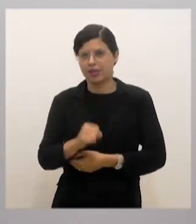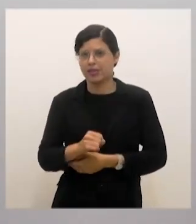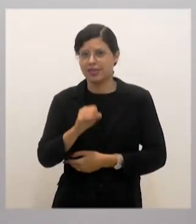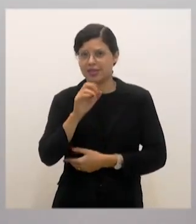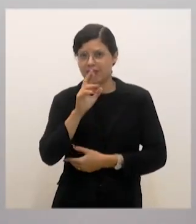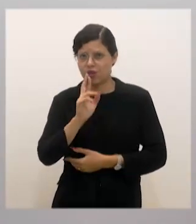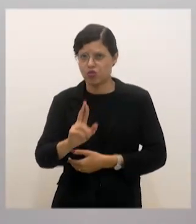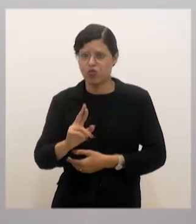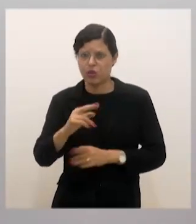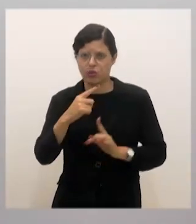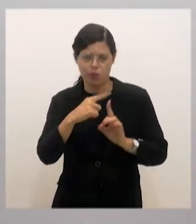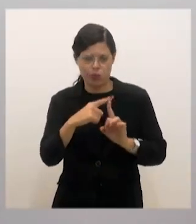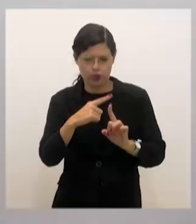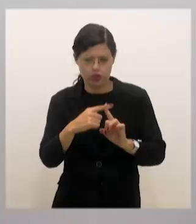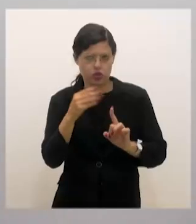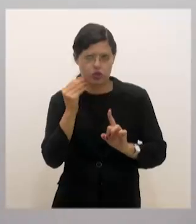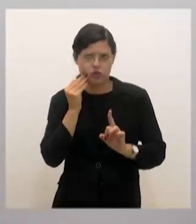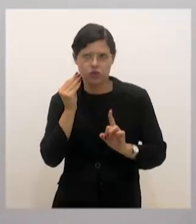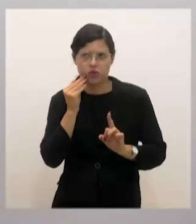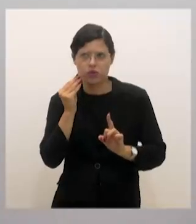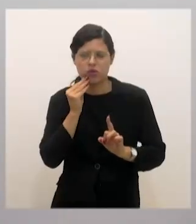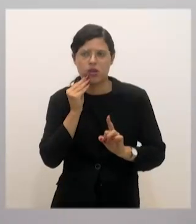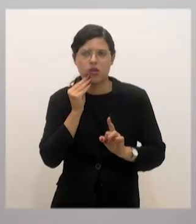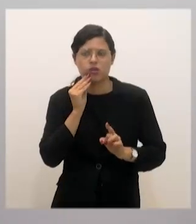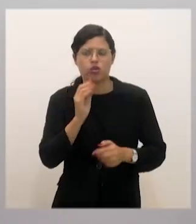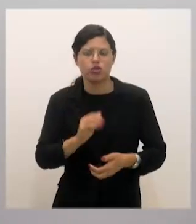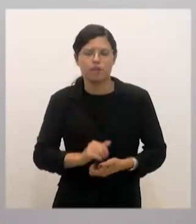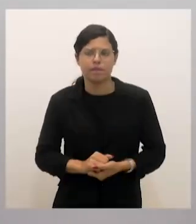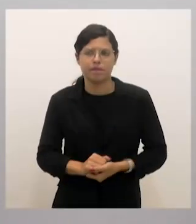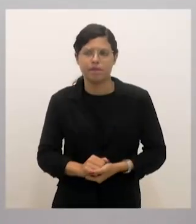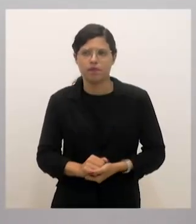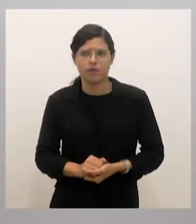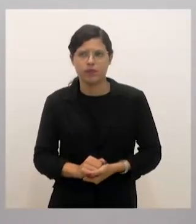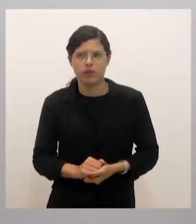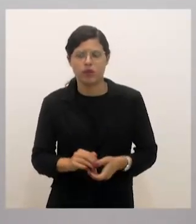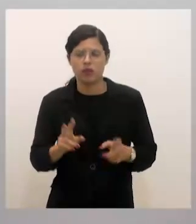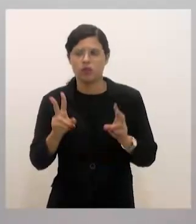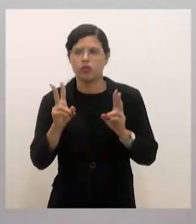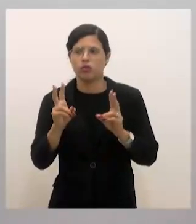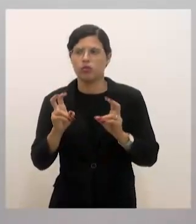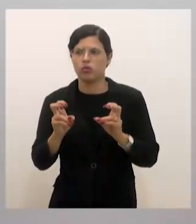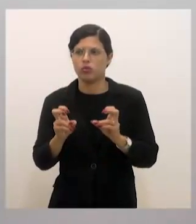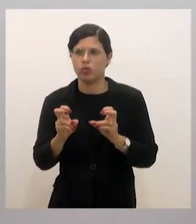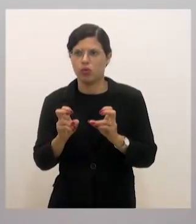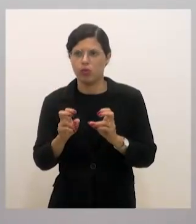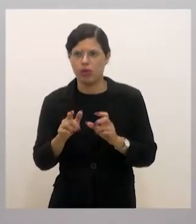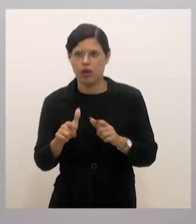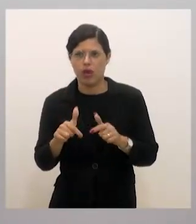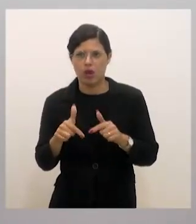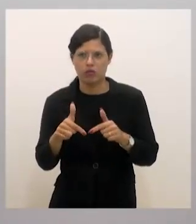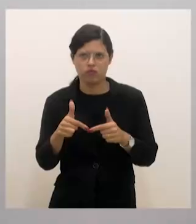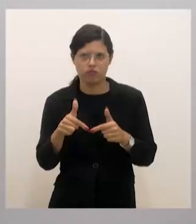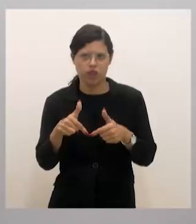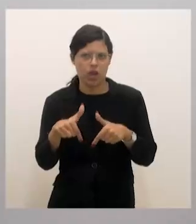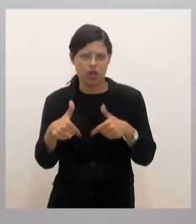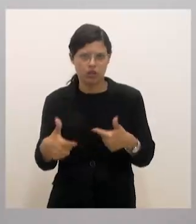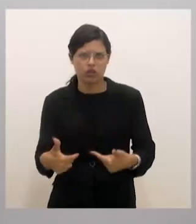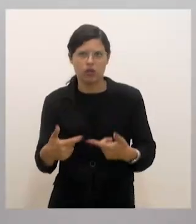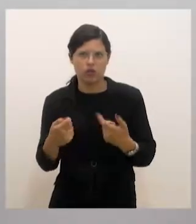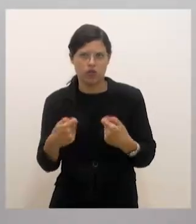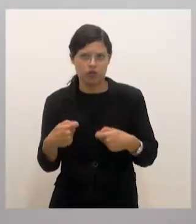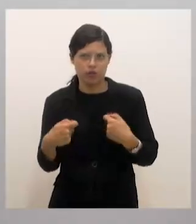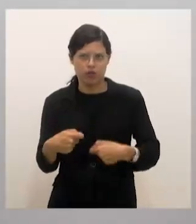de linguinha para anquiloglossia sobre os procedimentos a serem adotados e seus riscos no caso de